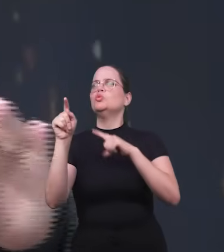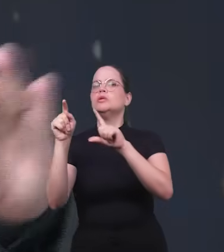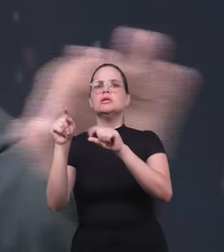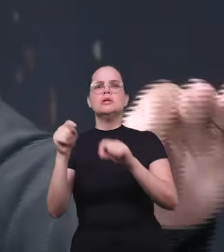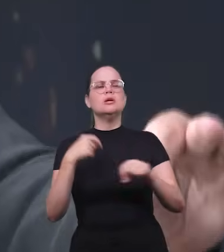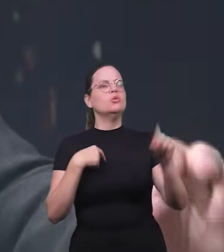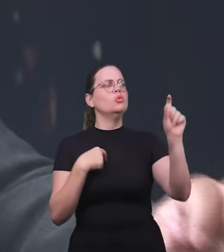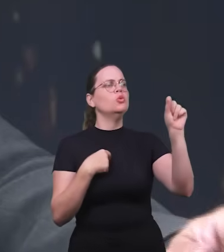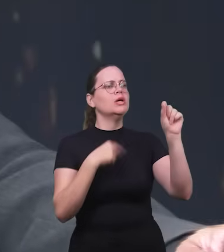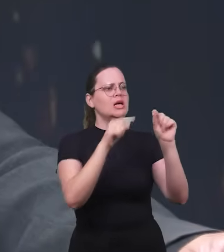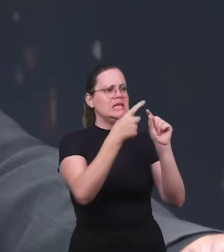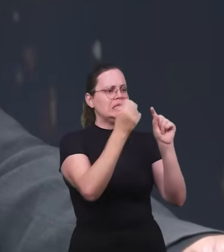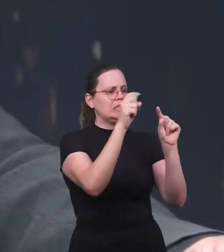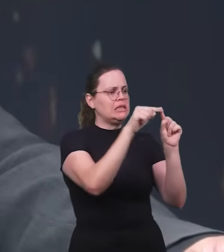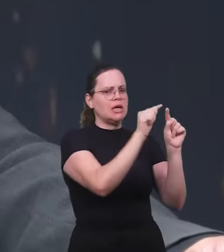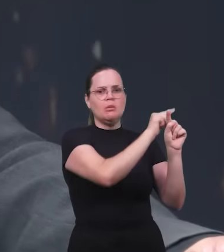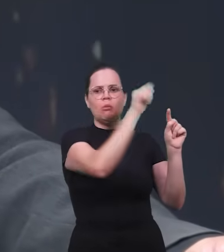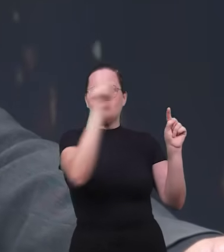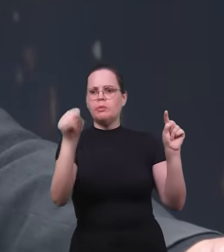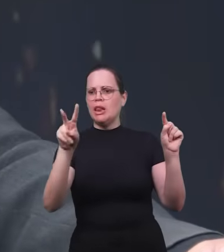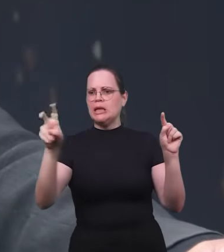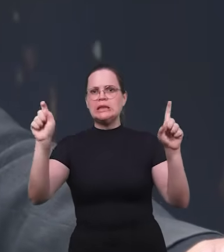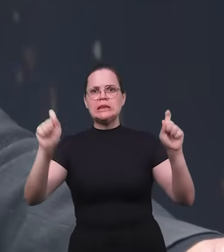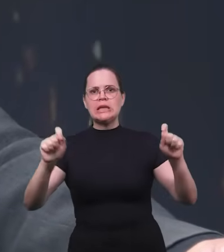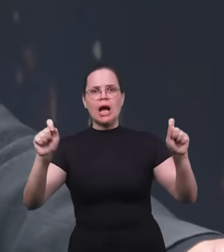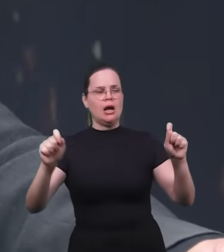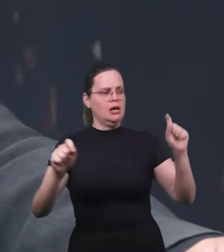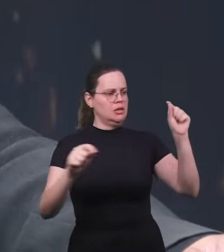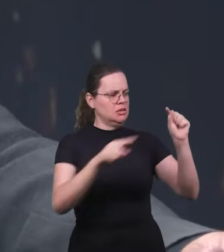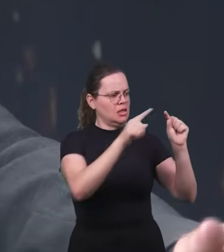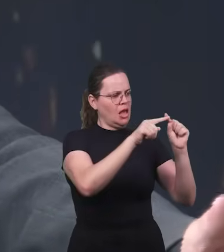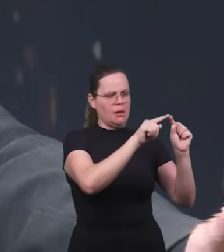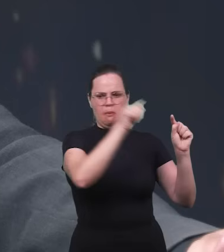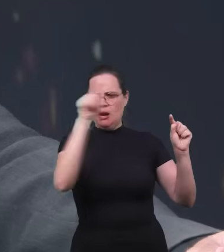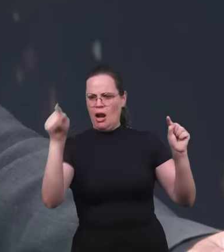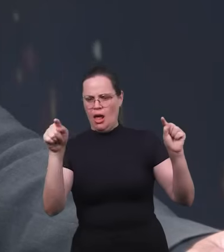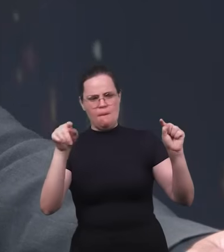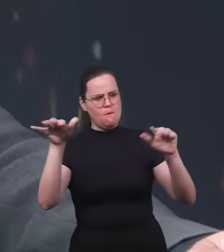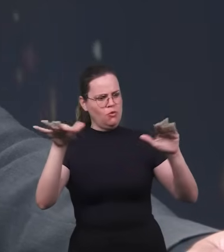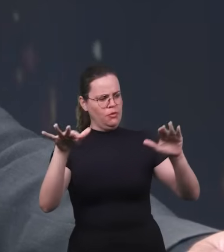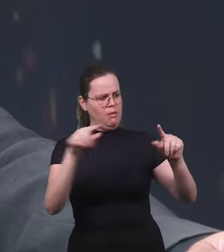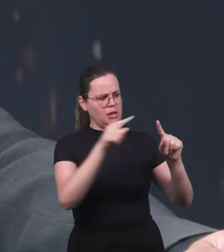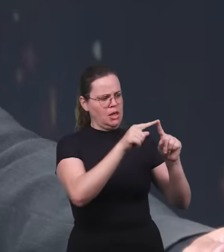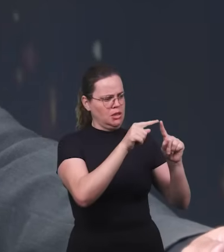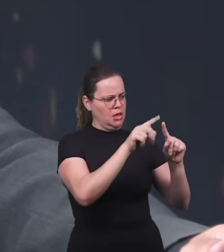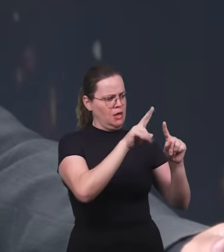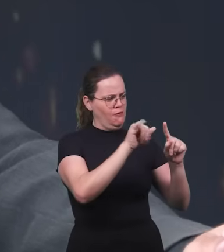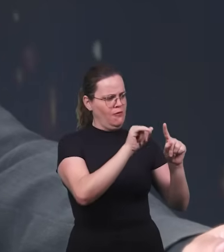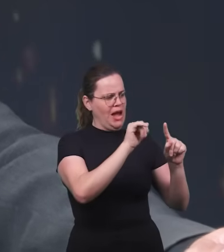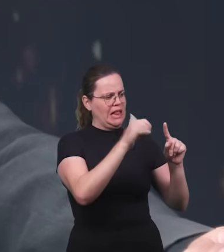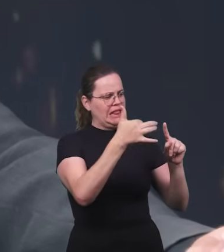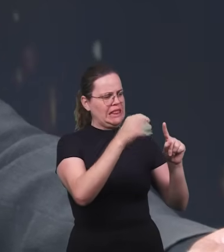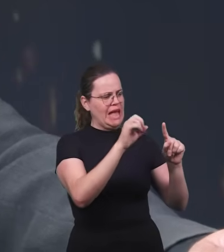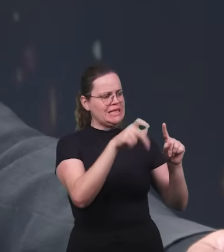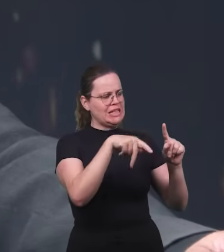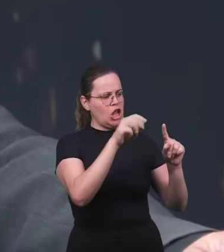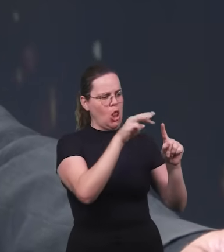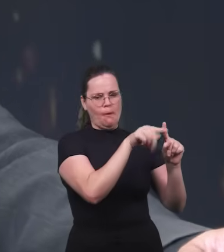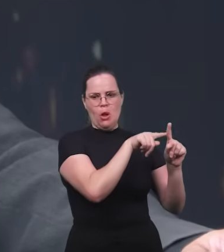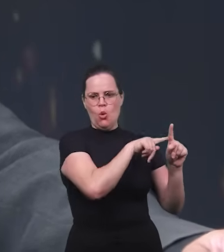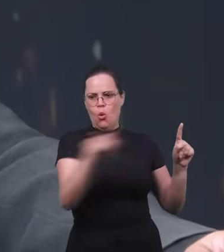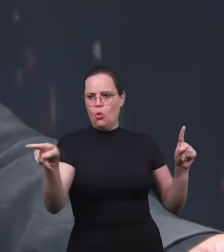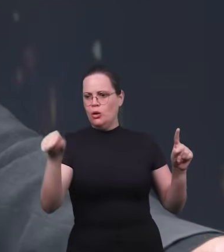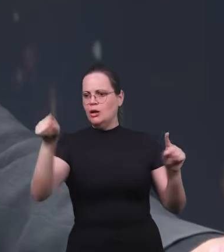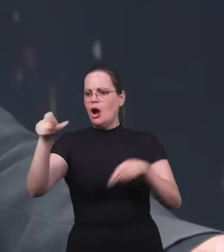ou onde vai parar cada coisa. Com as fórmulas de Newton, a gente sabe as fórmulas de movimento, isso aqui vai sair daqui a 10 km por hora, vai chegar